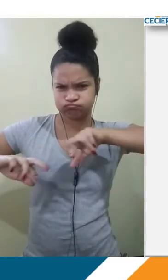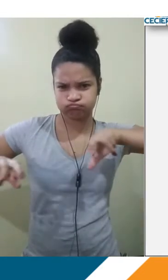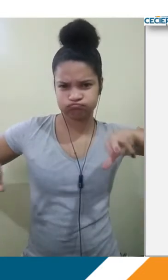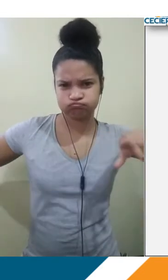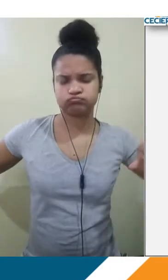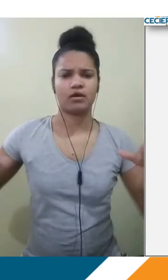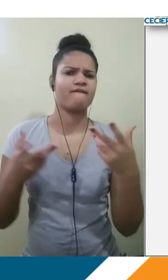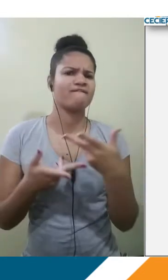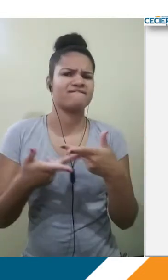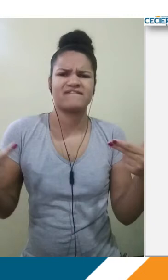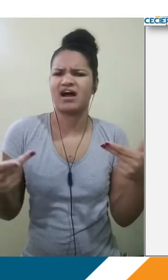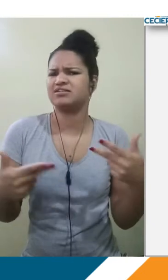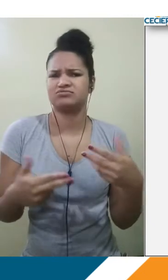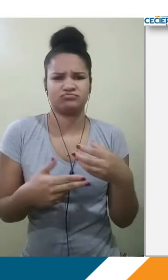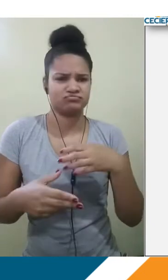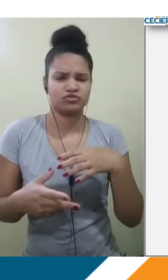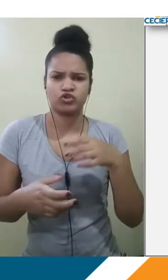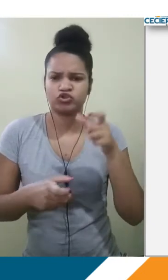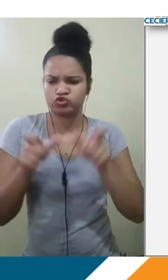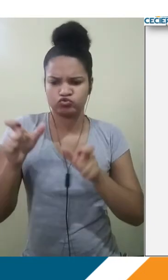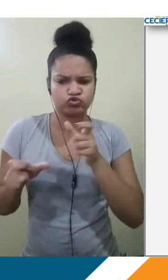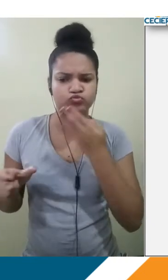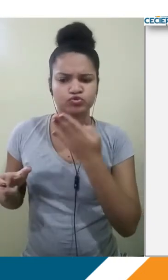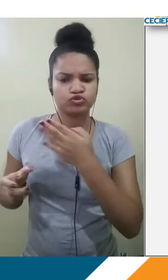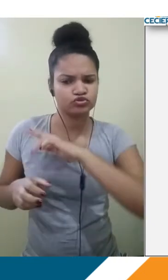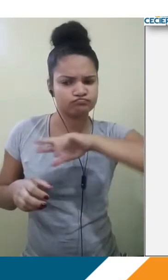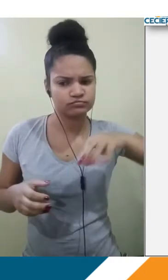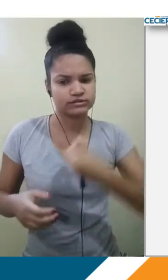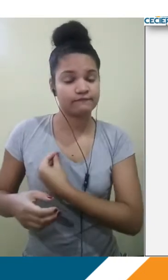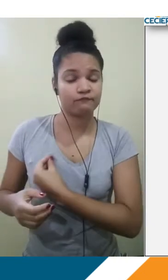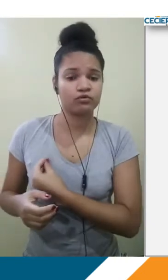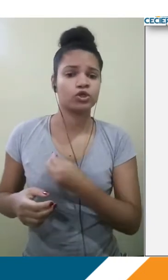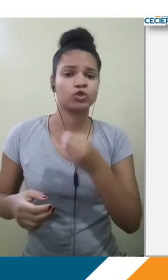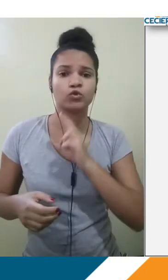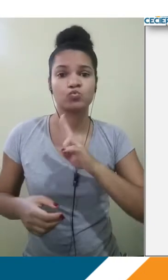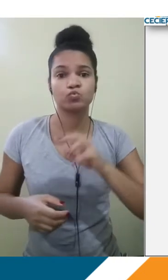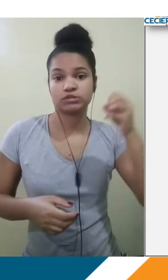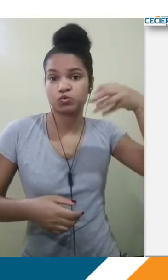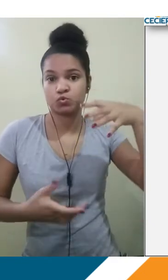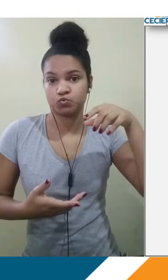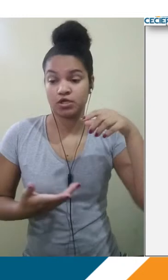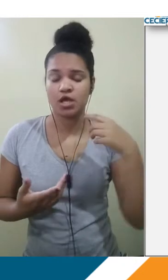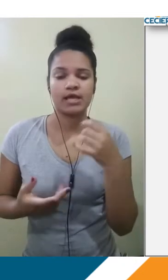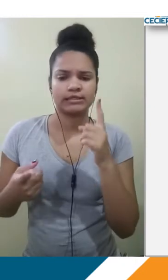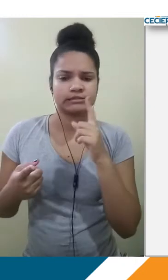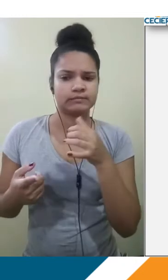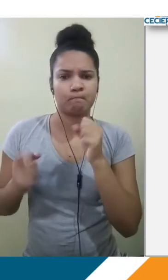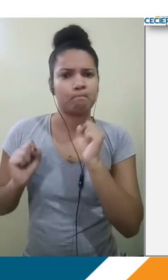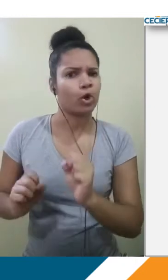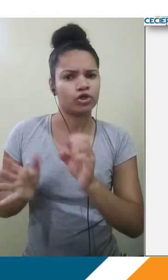organismos fotossintetizantes. E essa diversidade vai desde bactérias, passando por